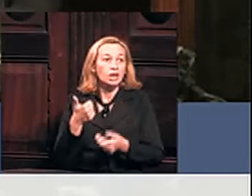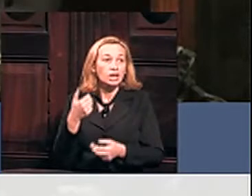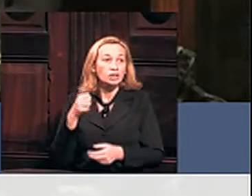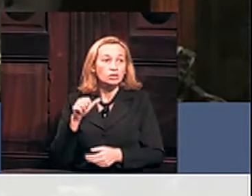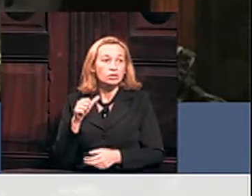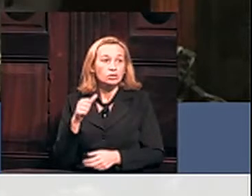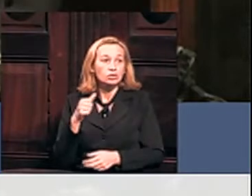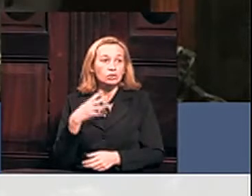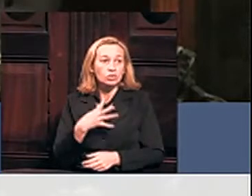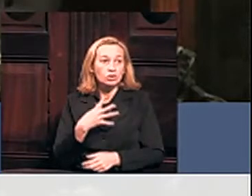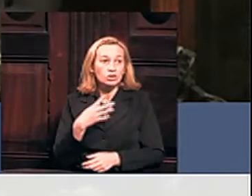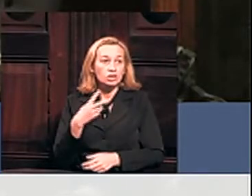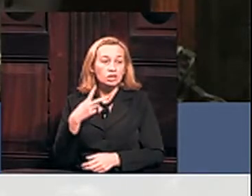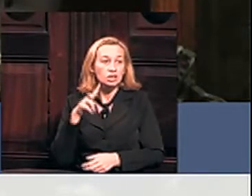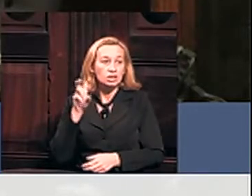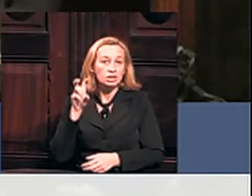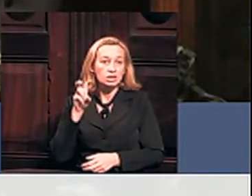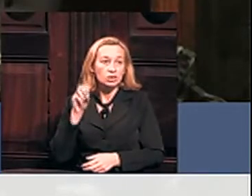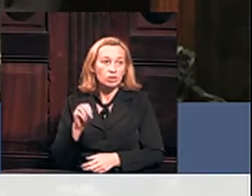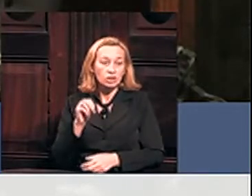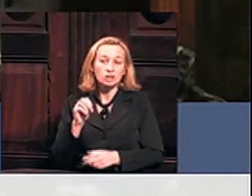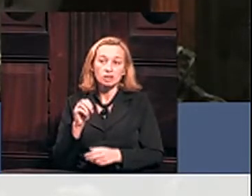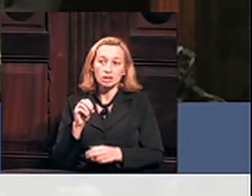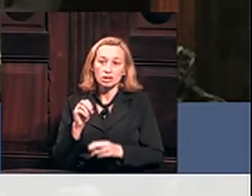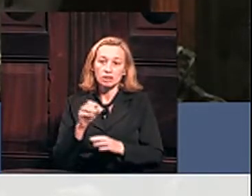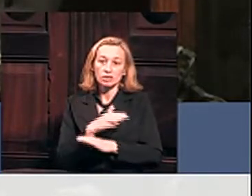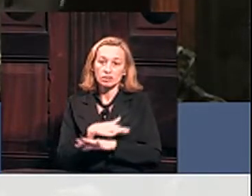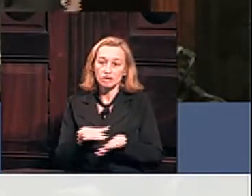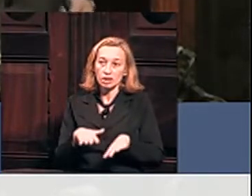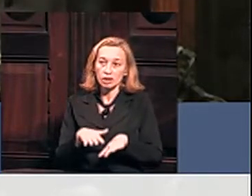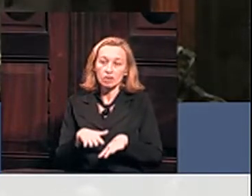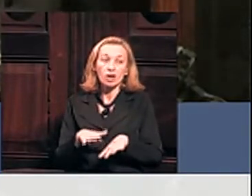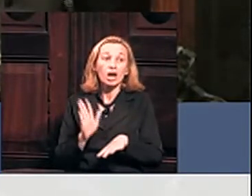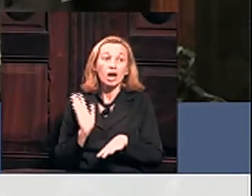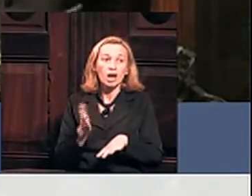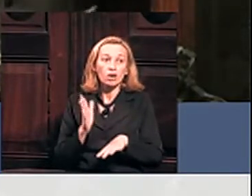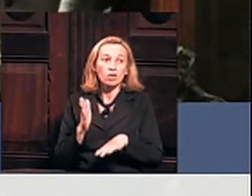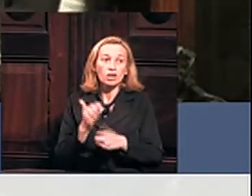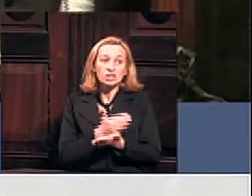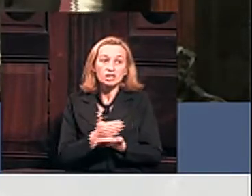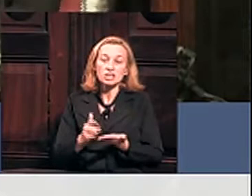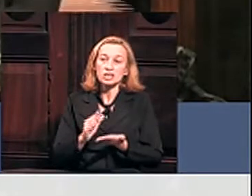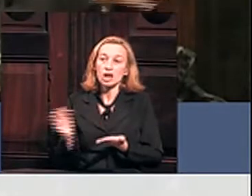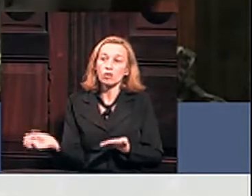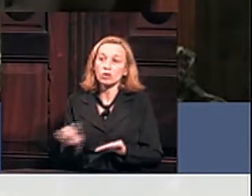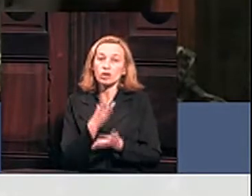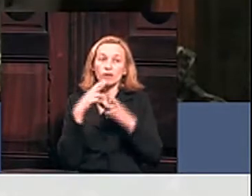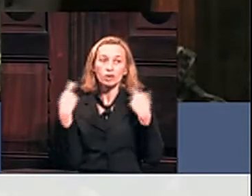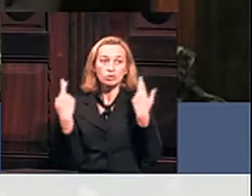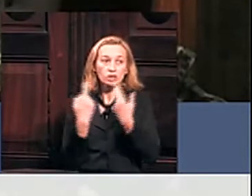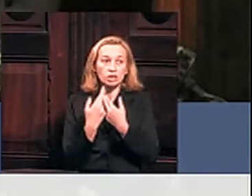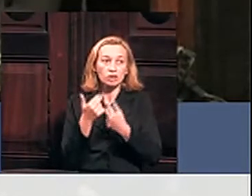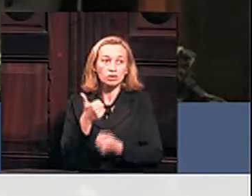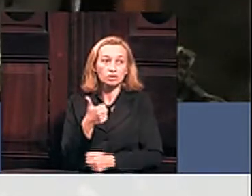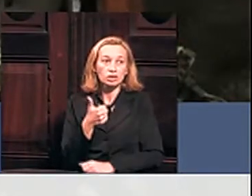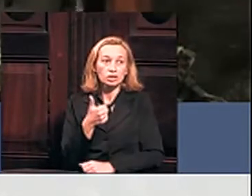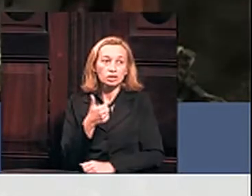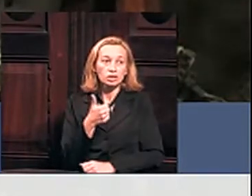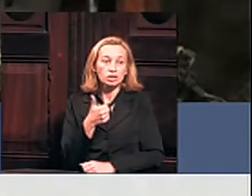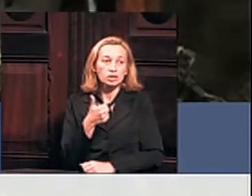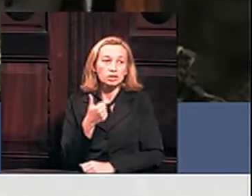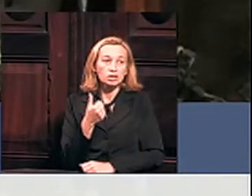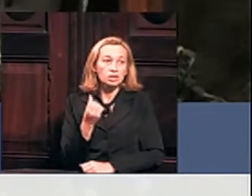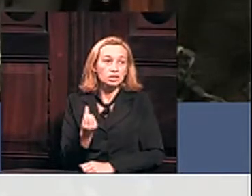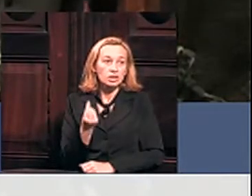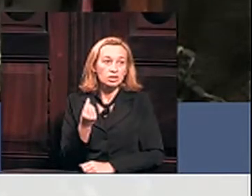a primeira extraordinária e vamos chamar a ordinária. Havendo... Está encerrada. Havendo o número legal sobre a